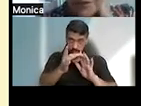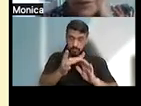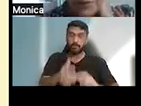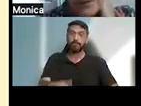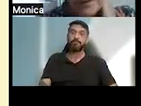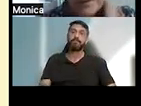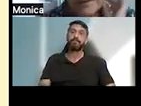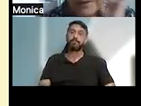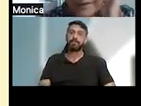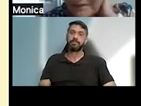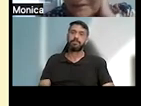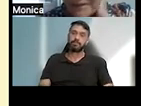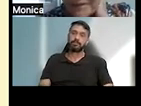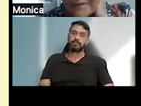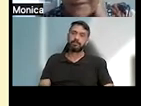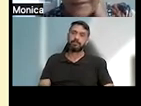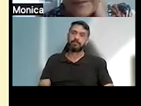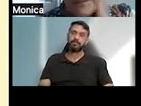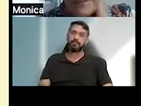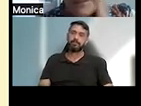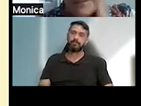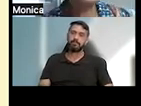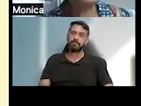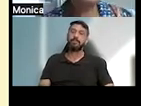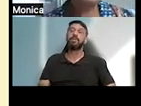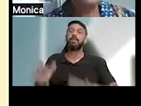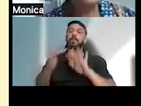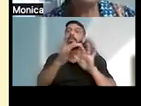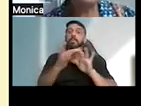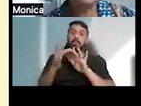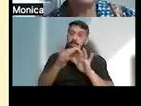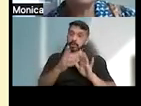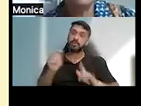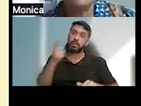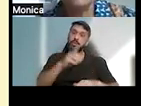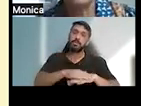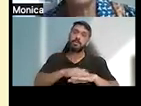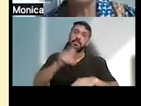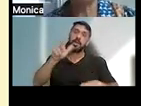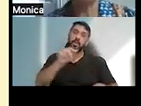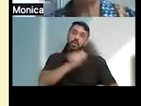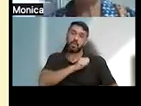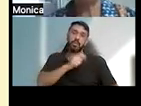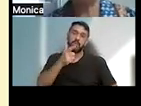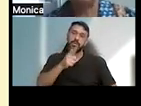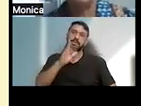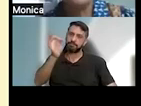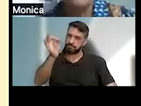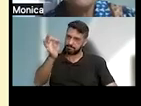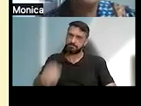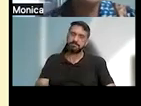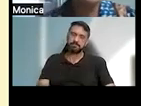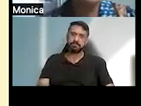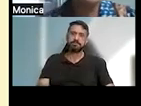Isso é sou legal, eu. já cria a rede de contatos, assim, o próprio aluno, Sim. né? Aham.